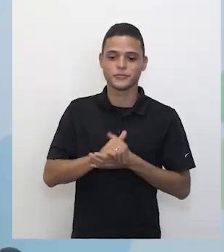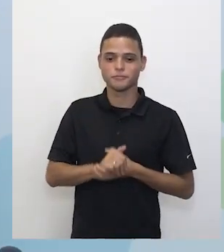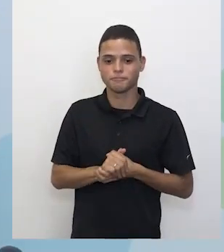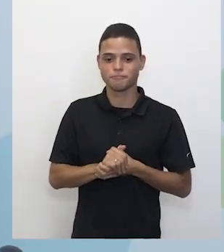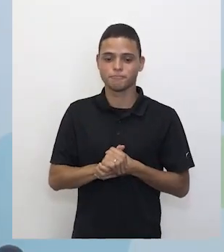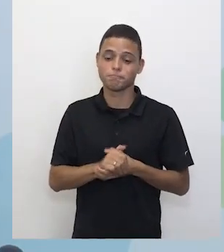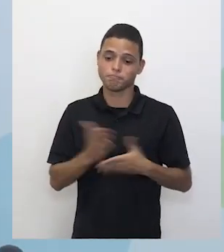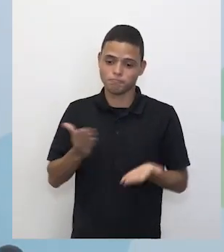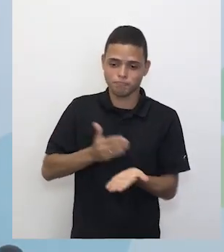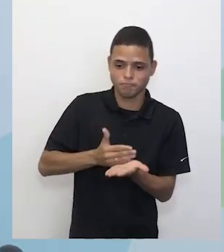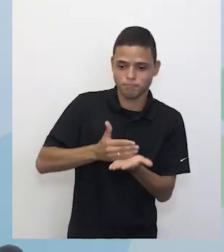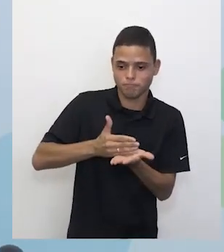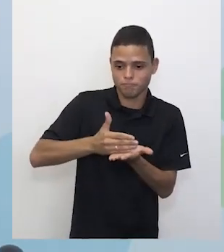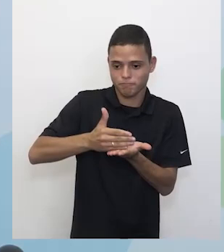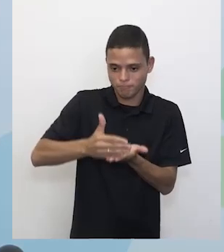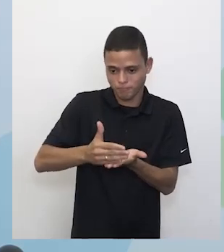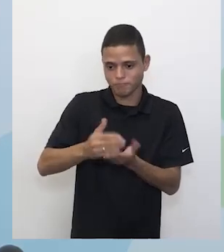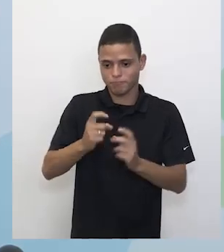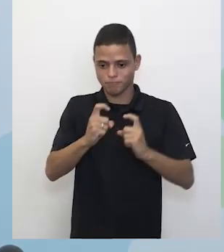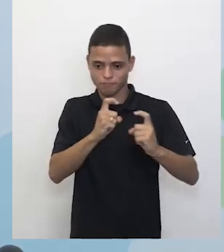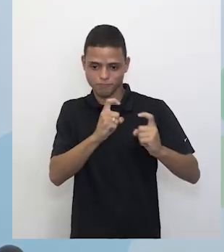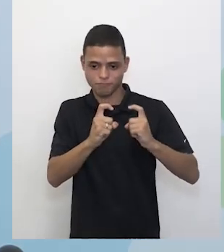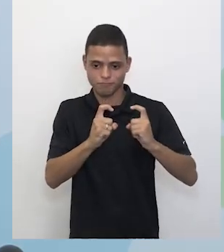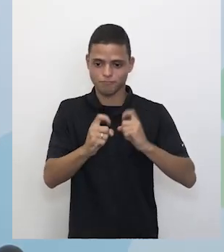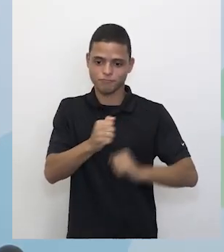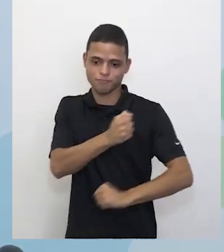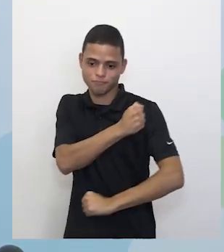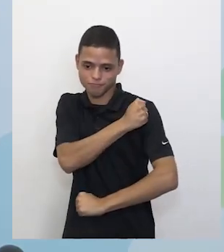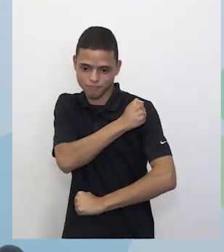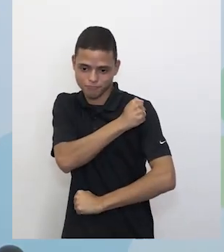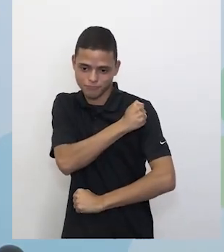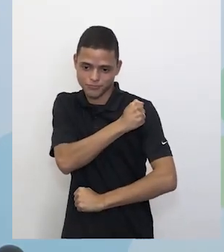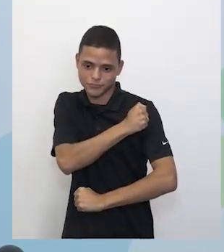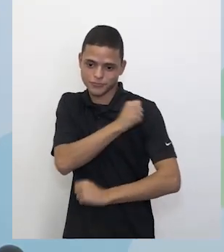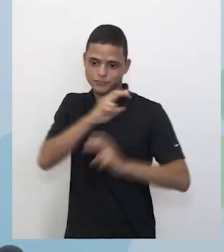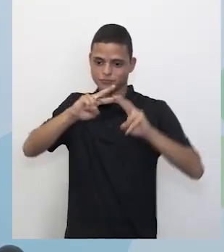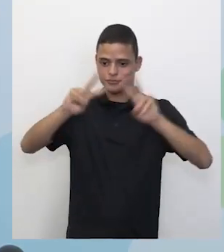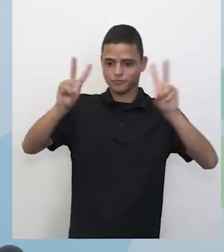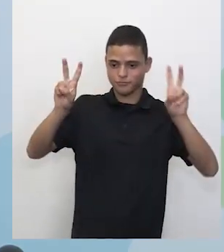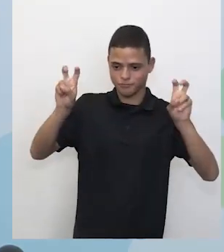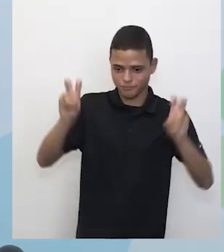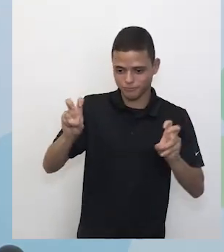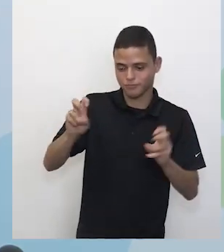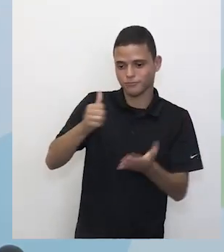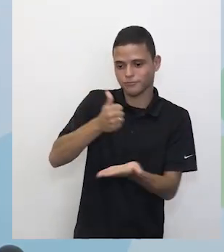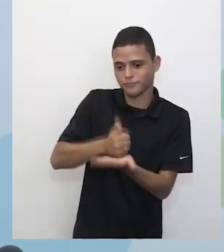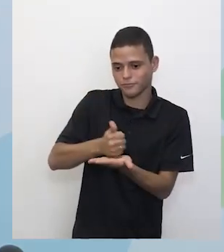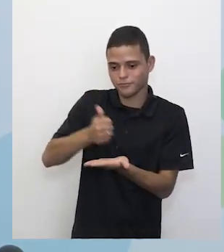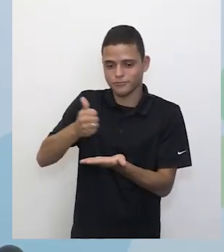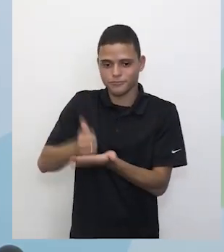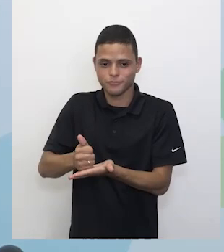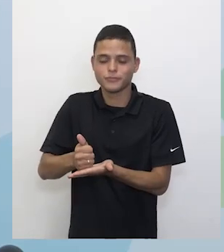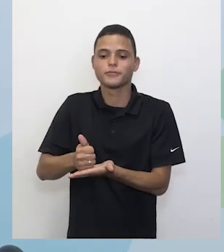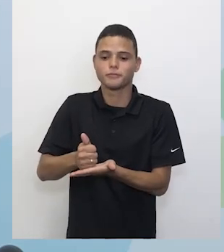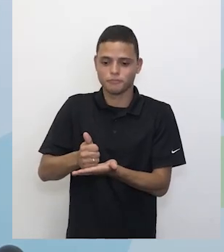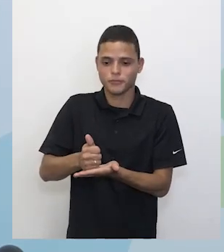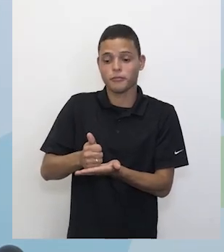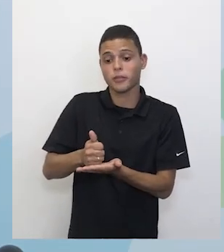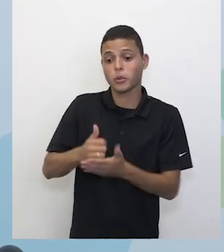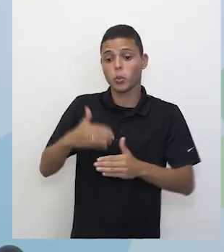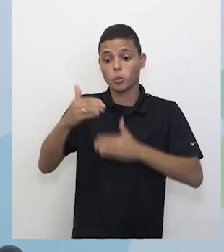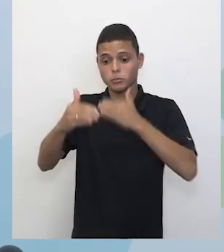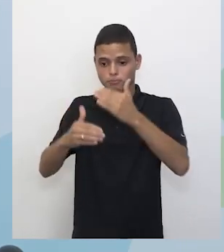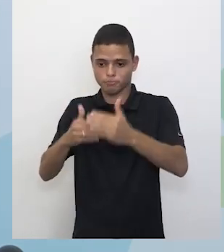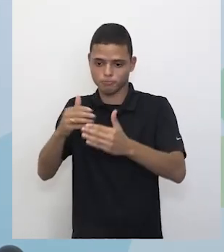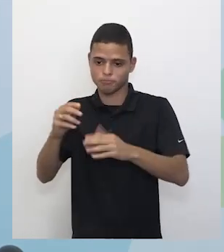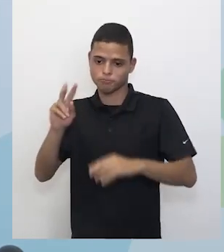Vou começar por aqui a conversar com os estudantes sobre os contratualistas. Daqui a pouquinho passo a bola para você, Wagner. Vamos embora.